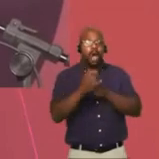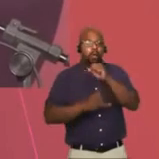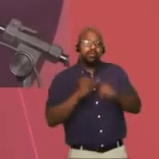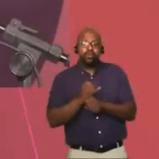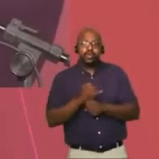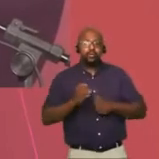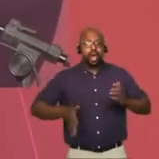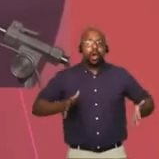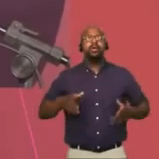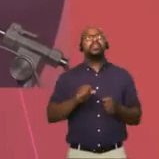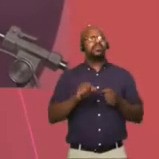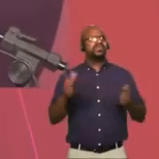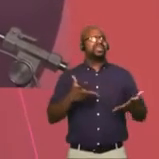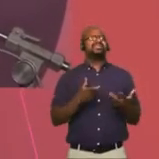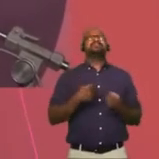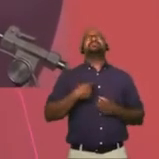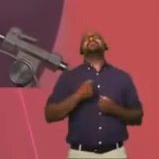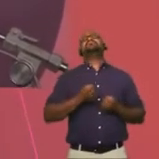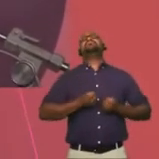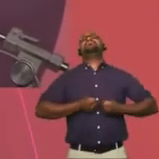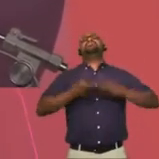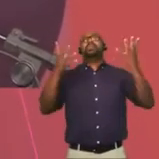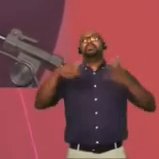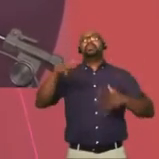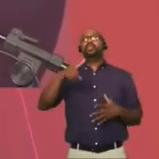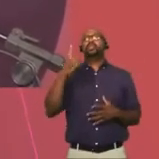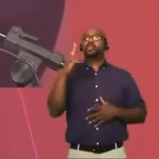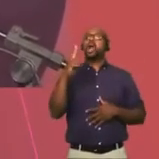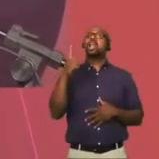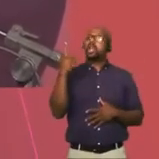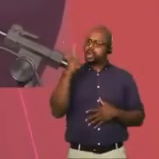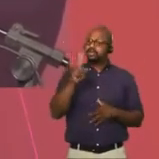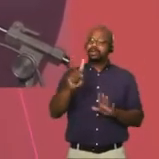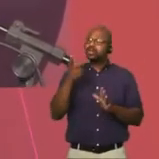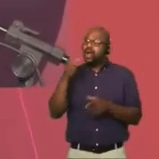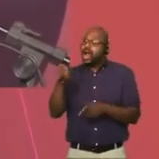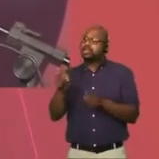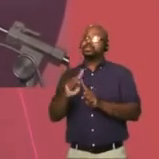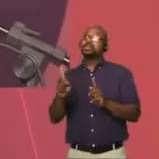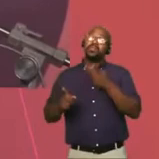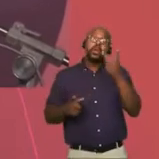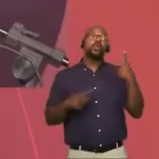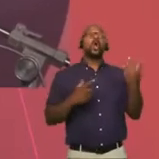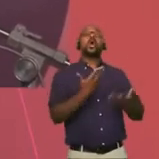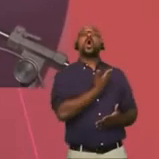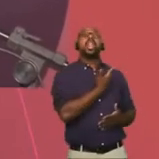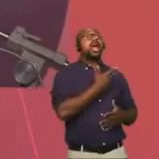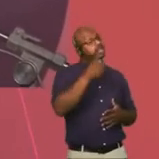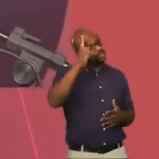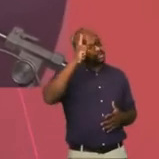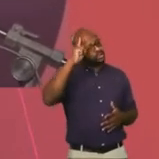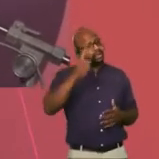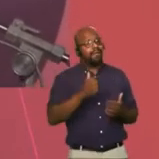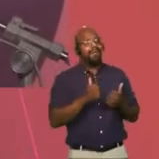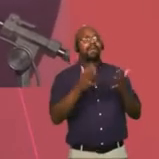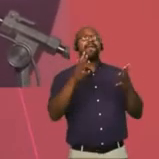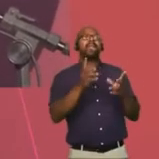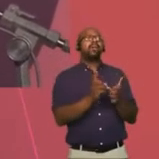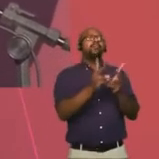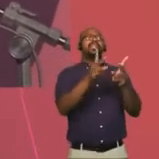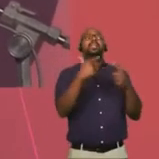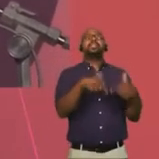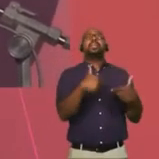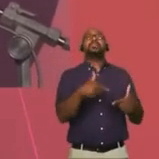ai fez Bilhões de Dólares com isso eu tô dizendo os nossos colegas aqui no seu dia a dia começaram a